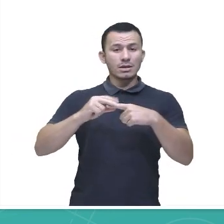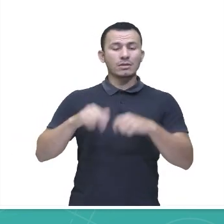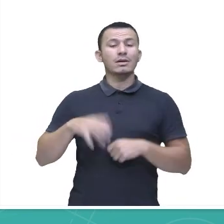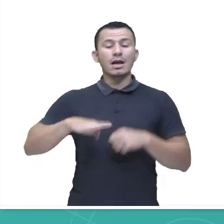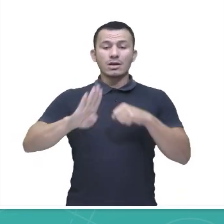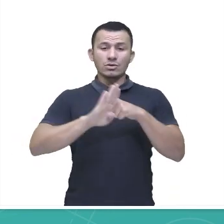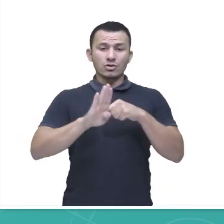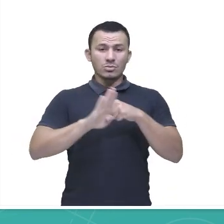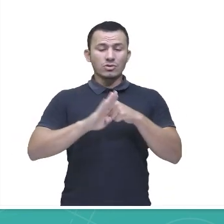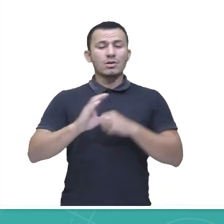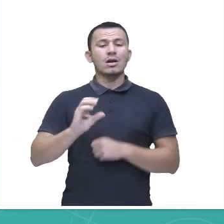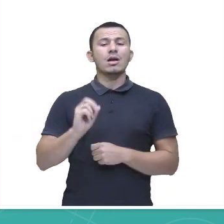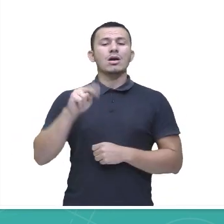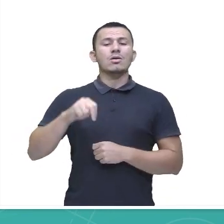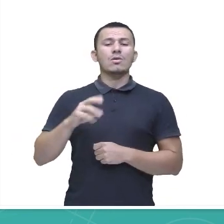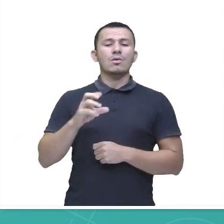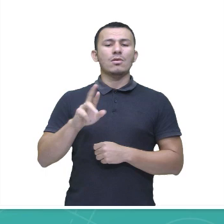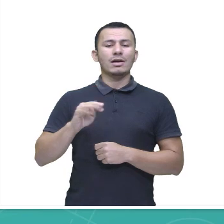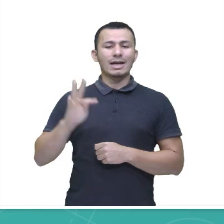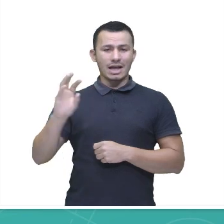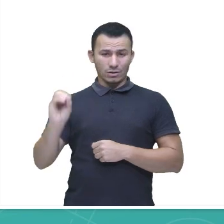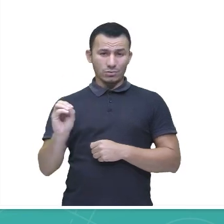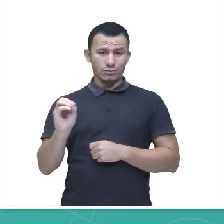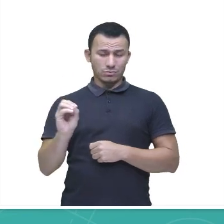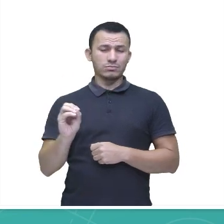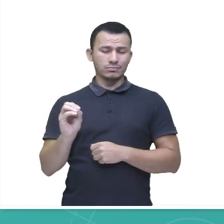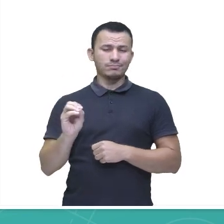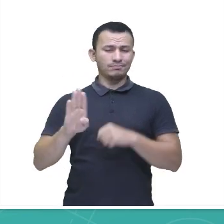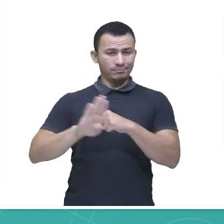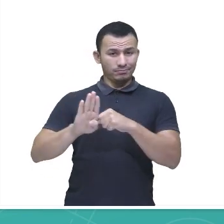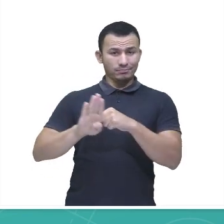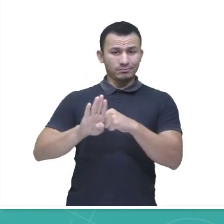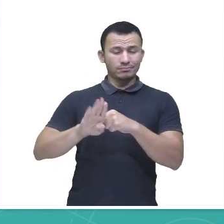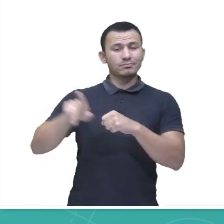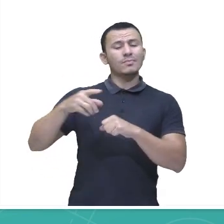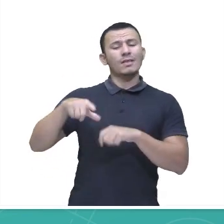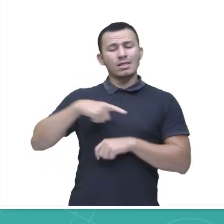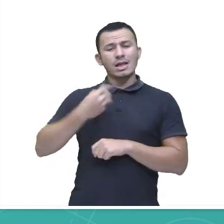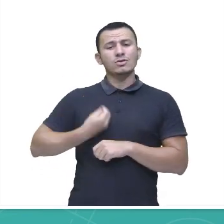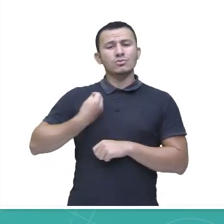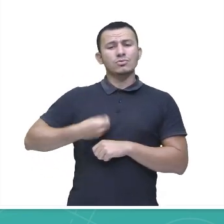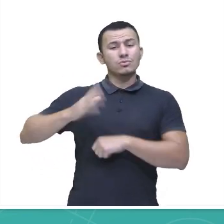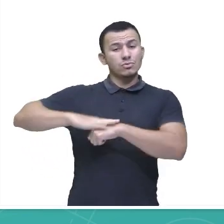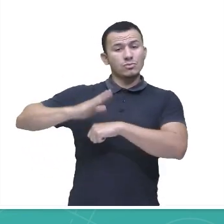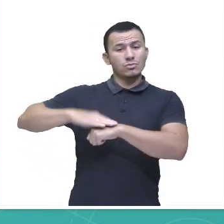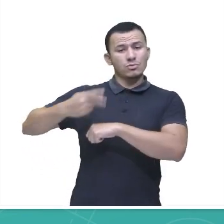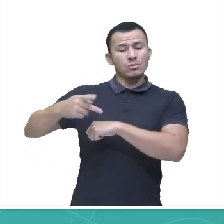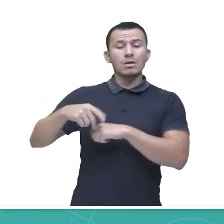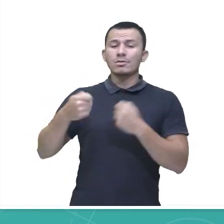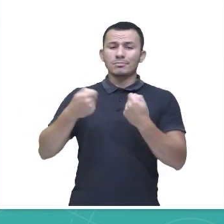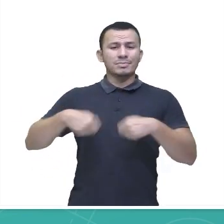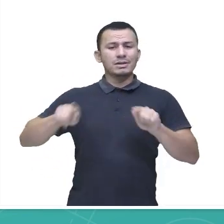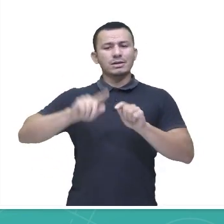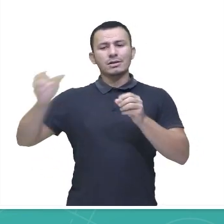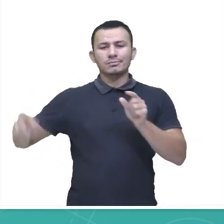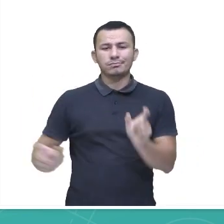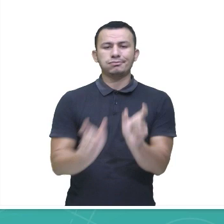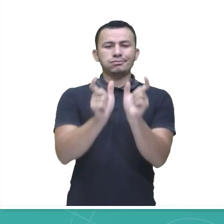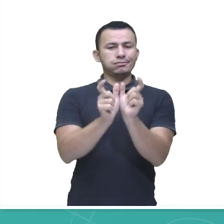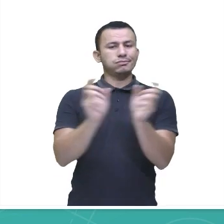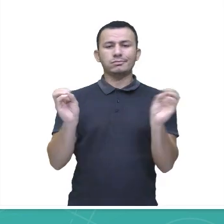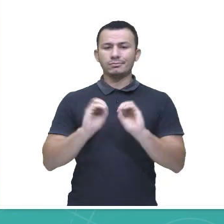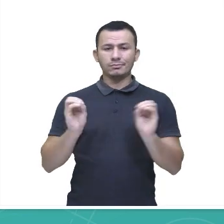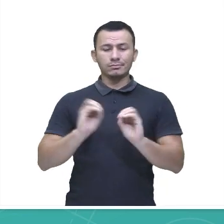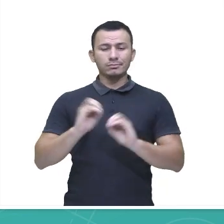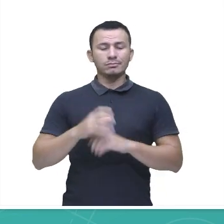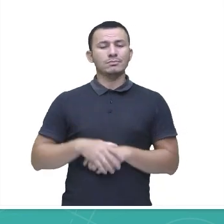substantivo concreto, ou seja, substantivo concreto existe por ele mesmo, ele não precisa de outro ser para existir.